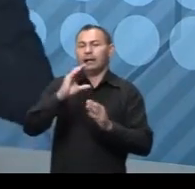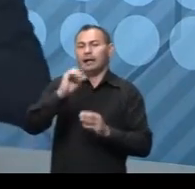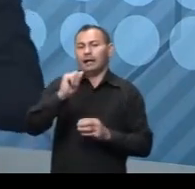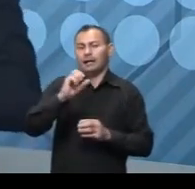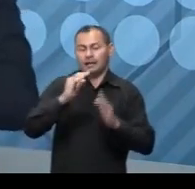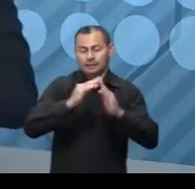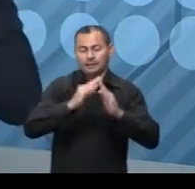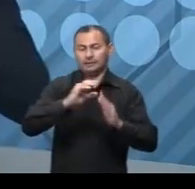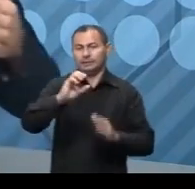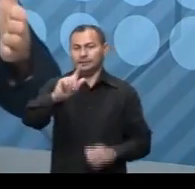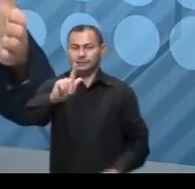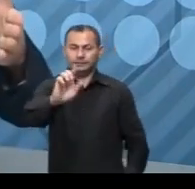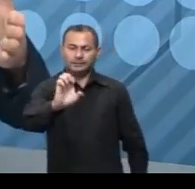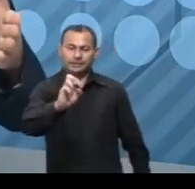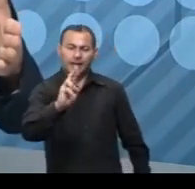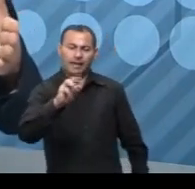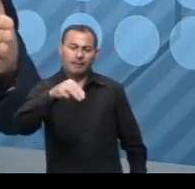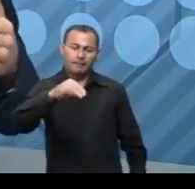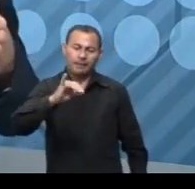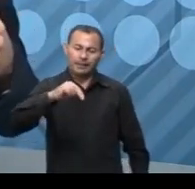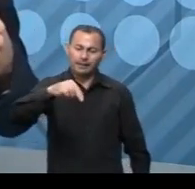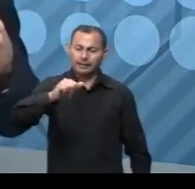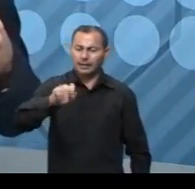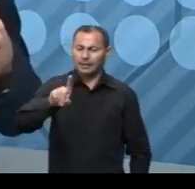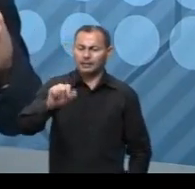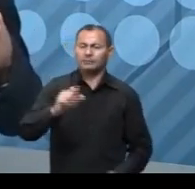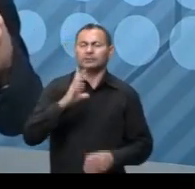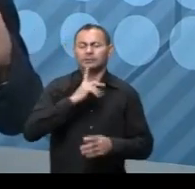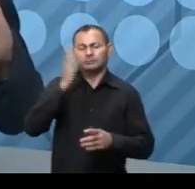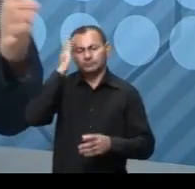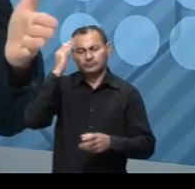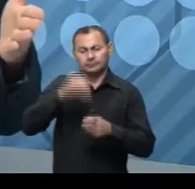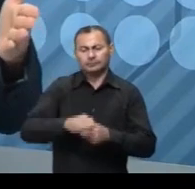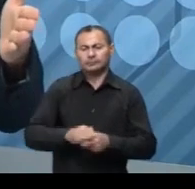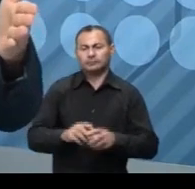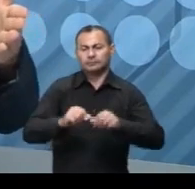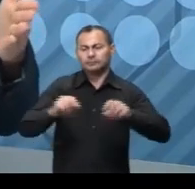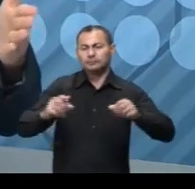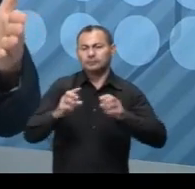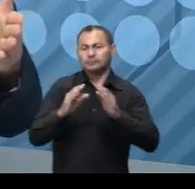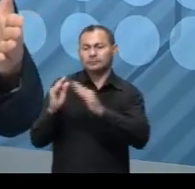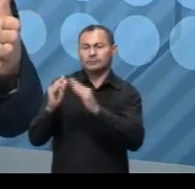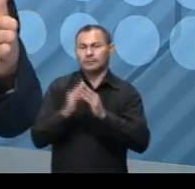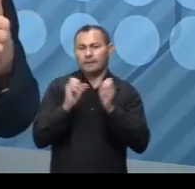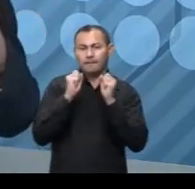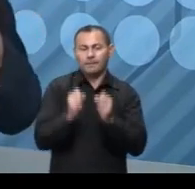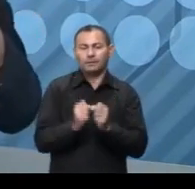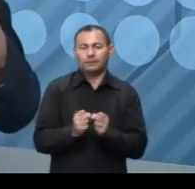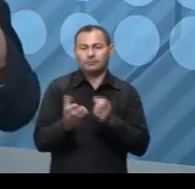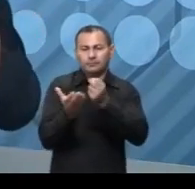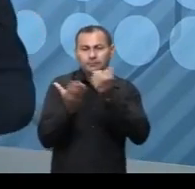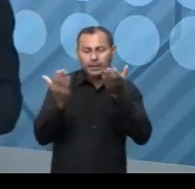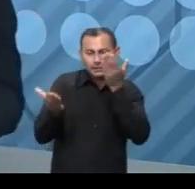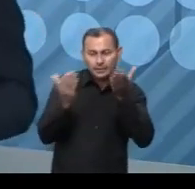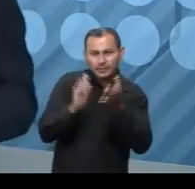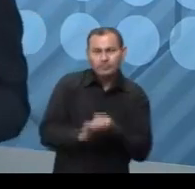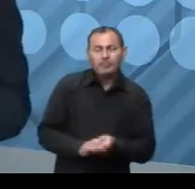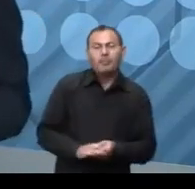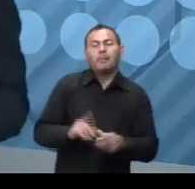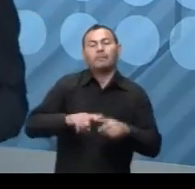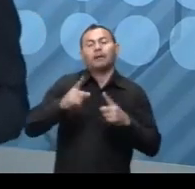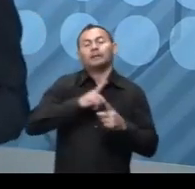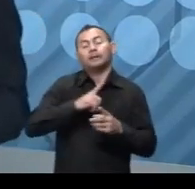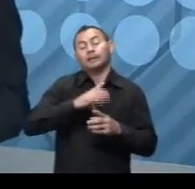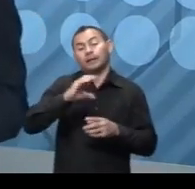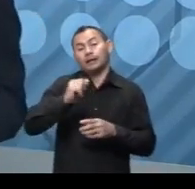simples. Então, ele já tinha as extremidades, né, dos terrenos vizinhos para ele poder se basear. Só